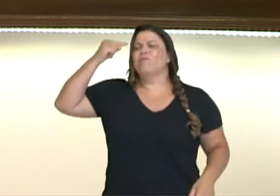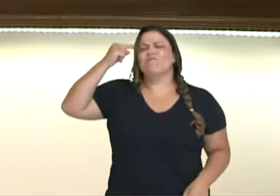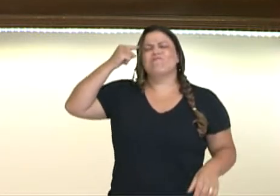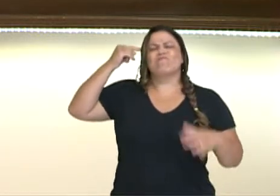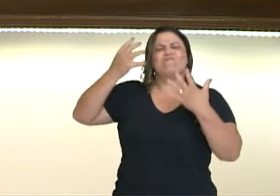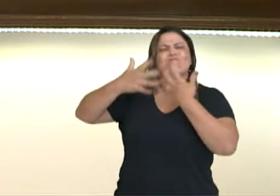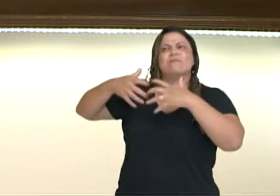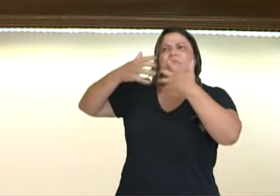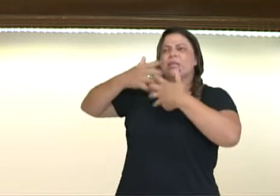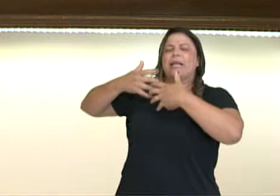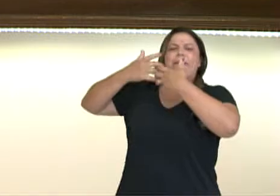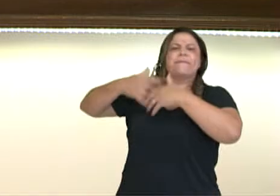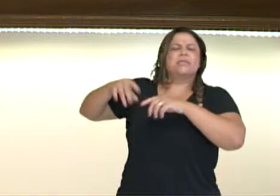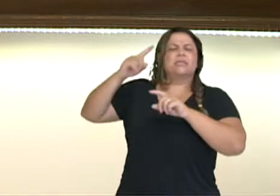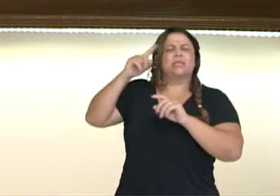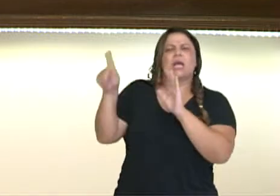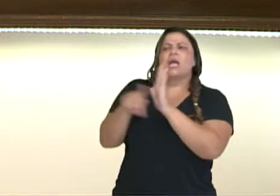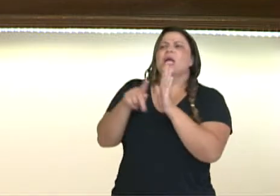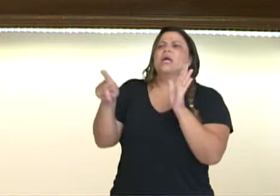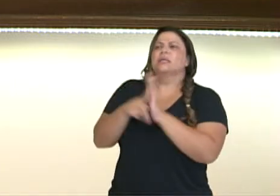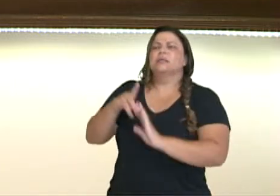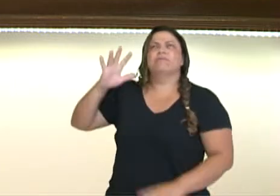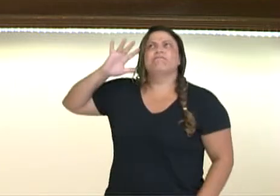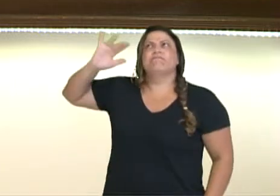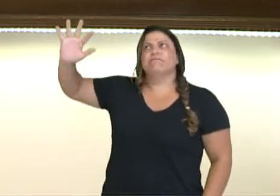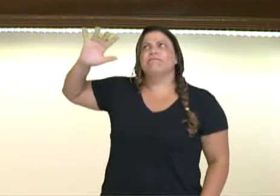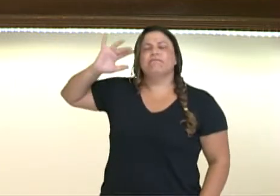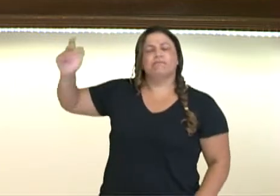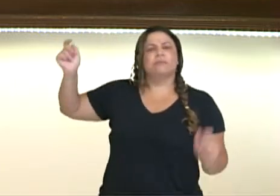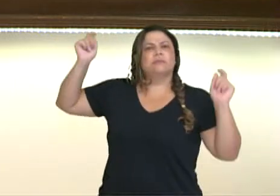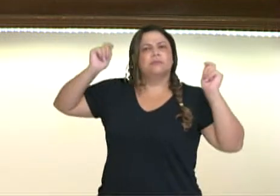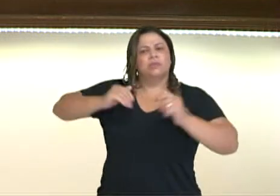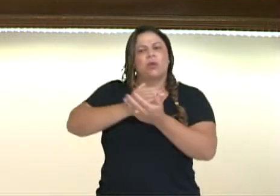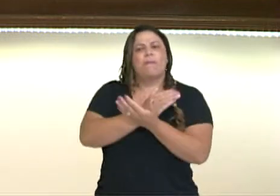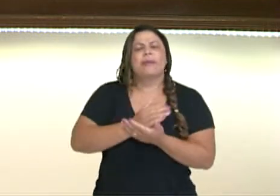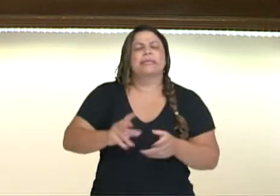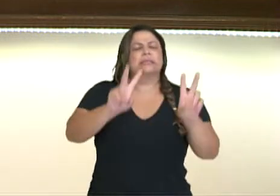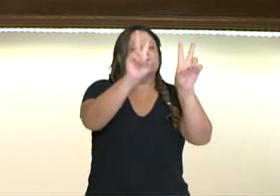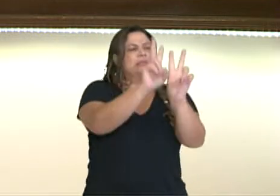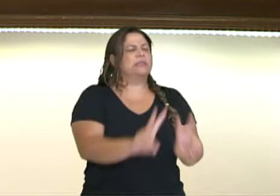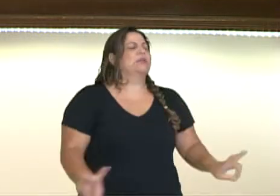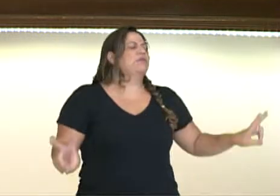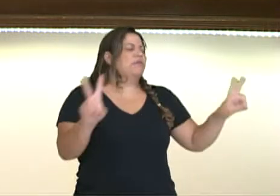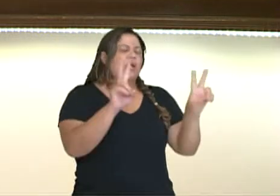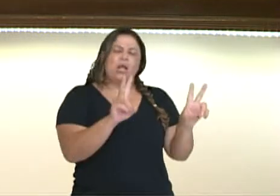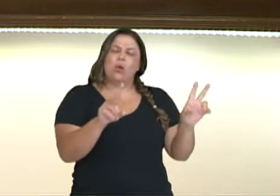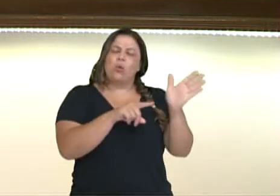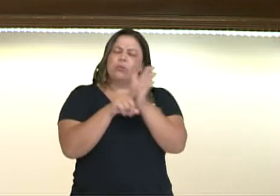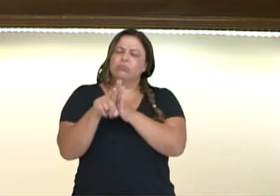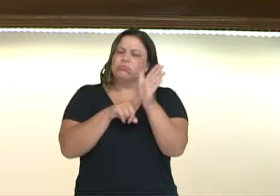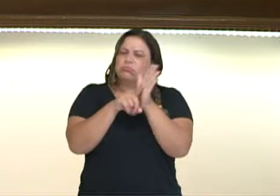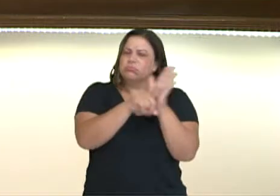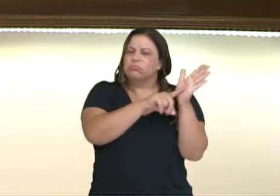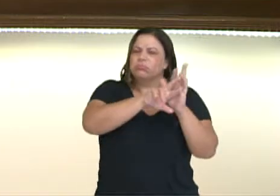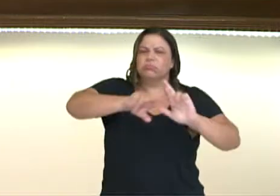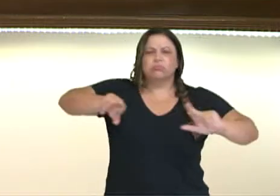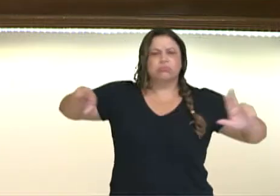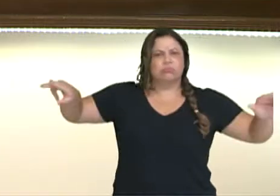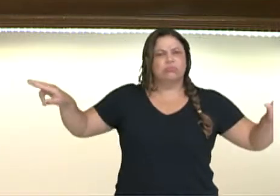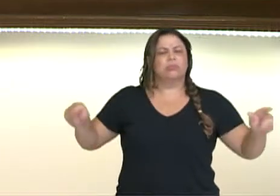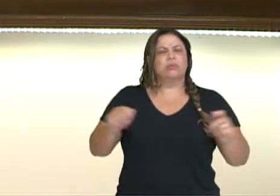mesmo, começa a ter as suas próprias reflexões e começa a dar mais valor a coisas científicas, né? Que é